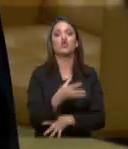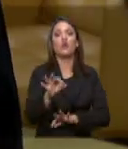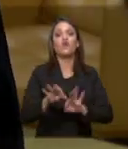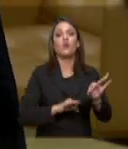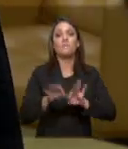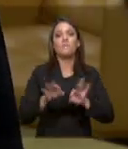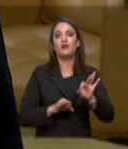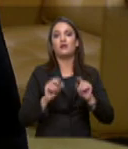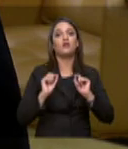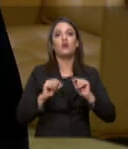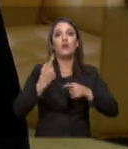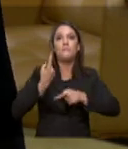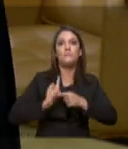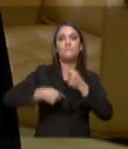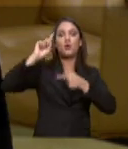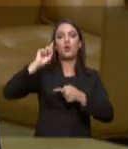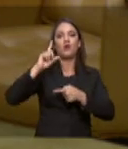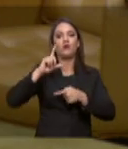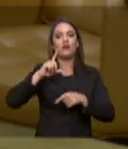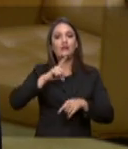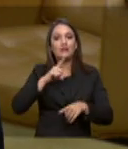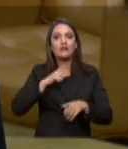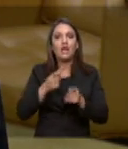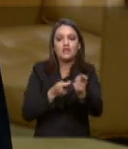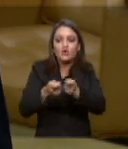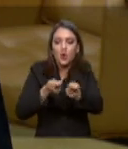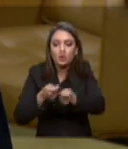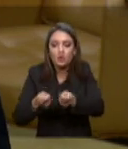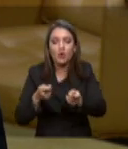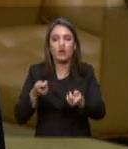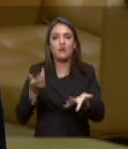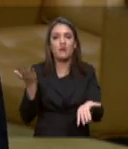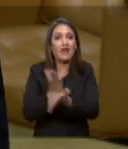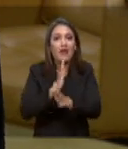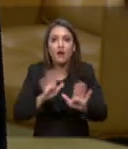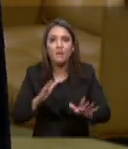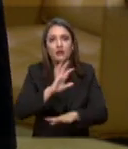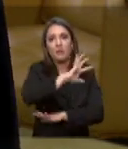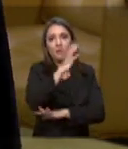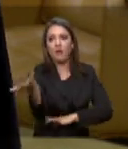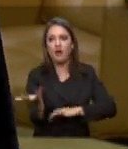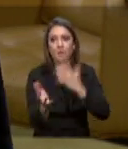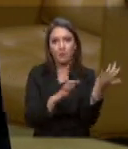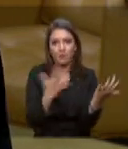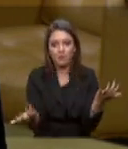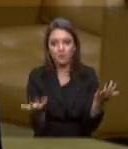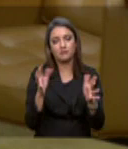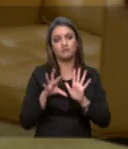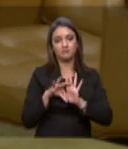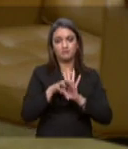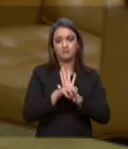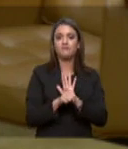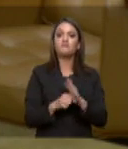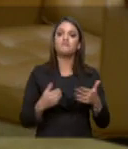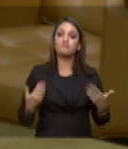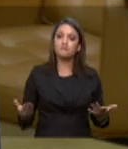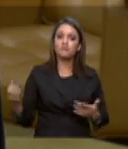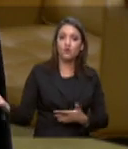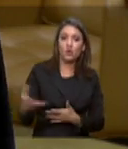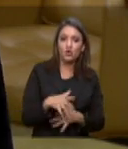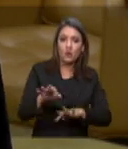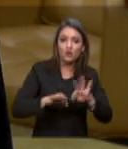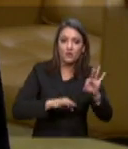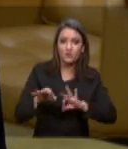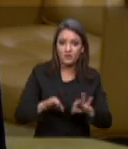é um claro avanço no combate e controle do desmatamento na Amazônia. E, de fato, excelências, o novo plano,